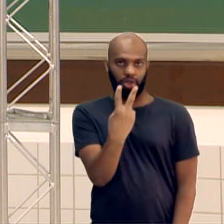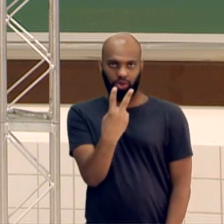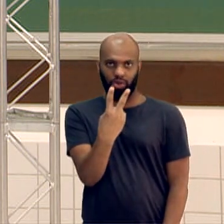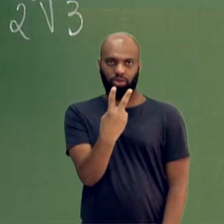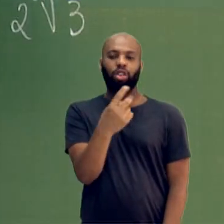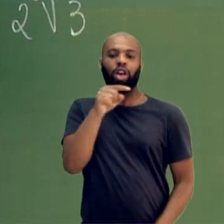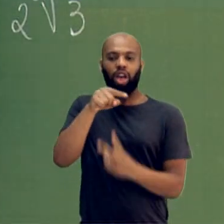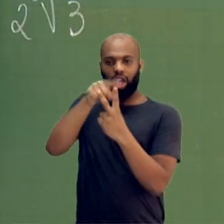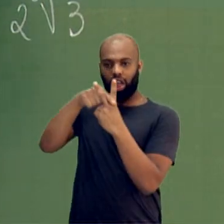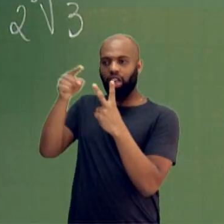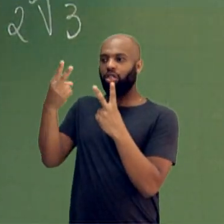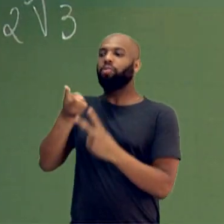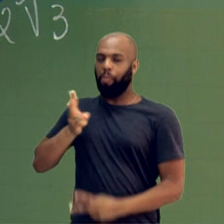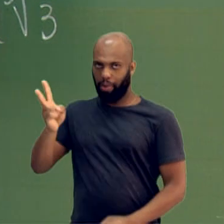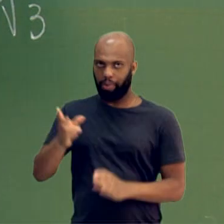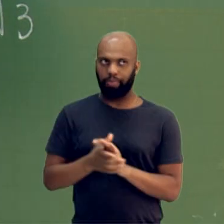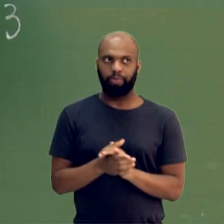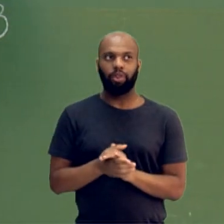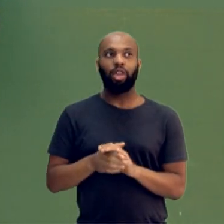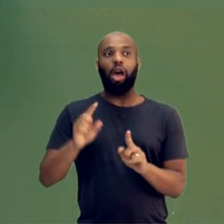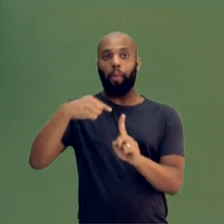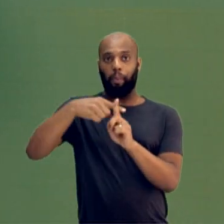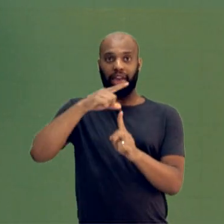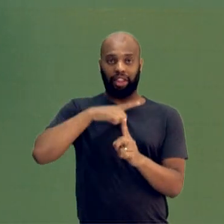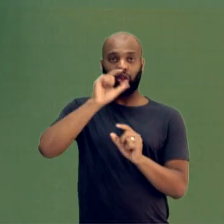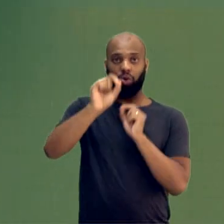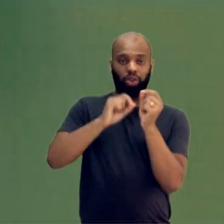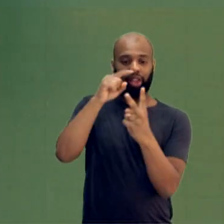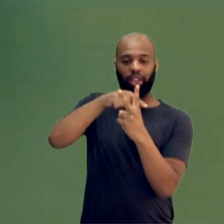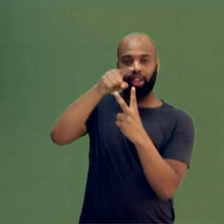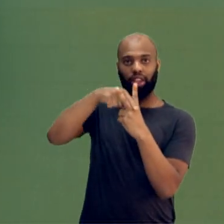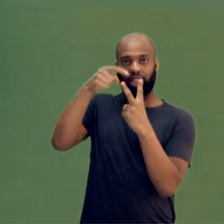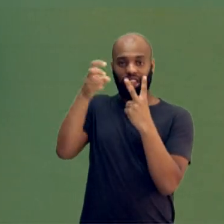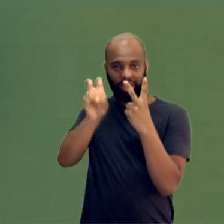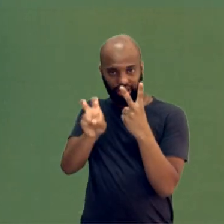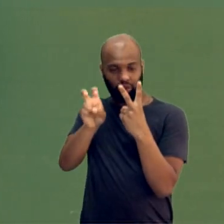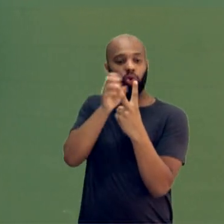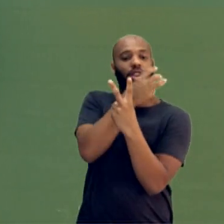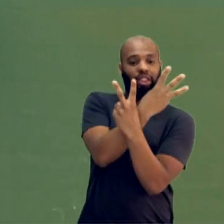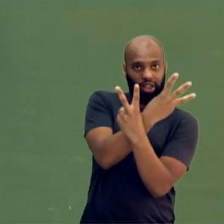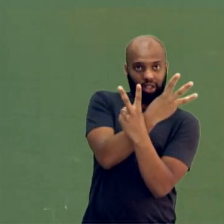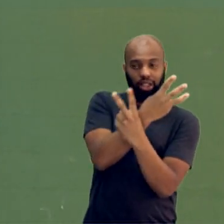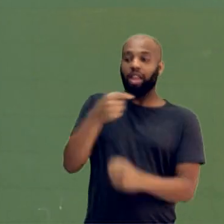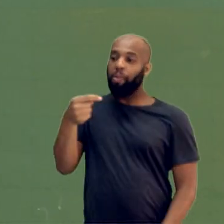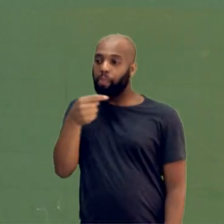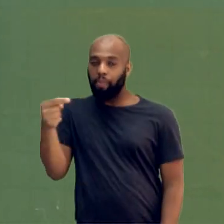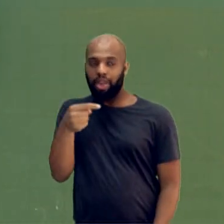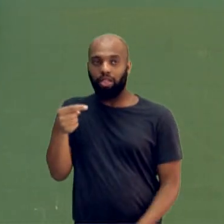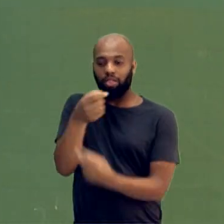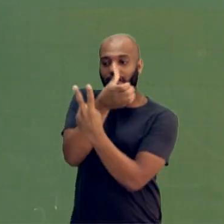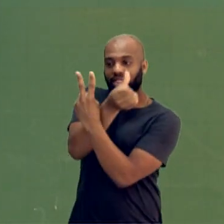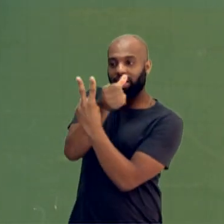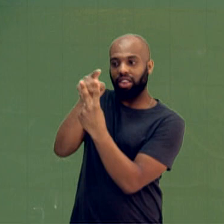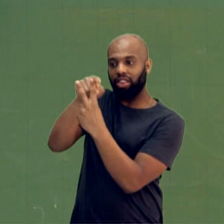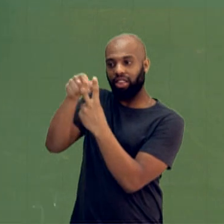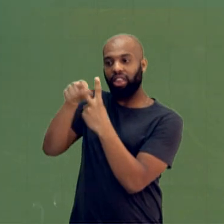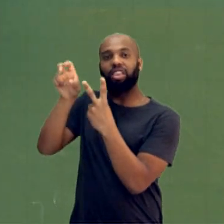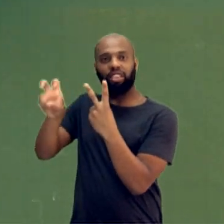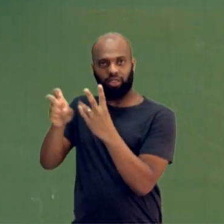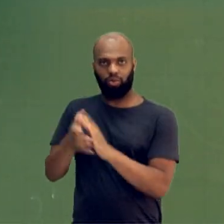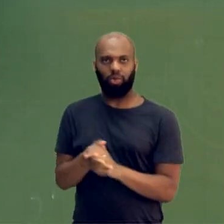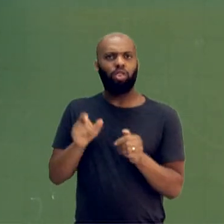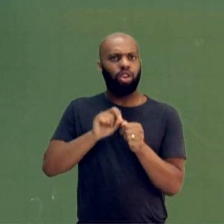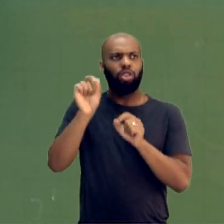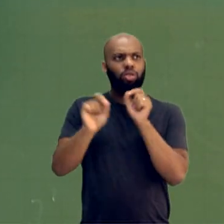Mais alguém aqui agora. Eu tenho 3 menos 6. Isso mesmo.